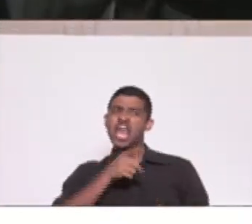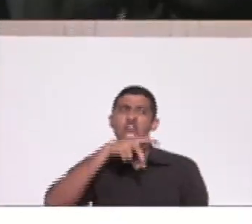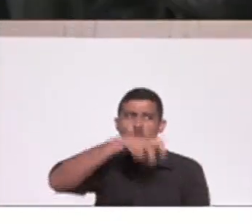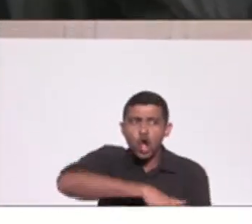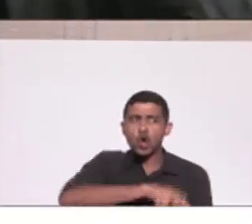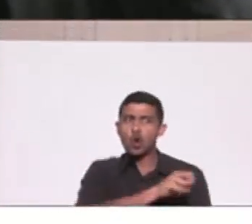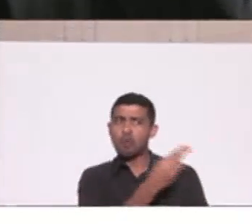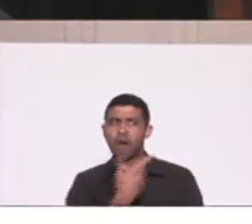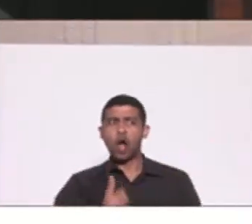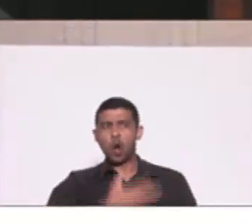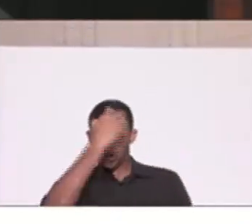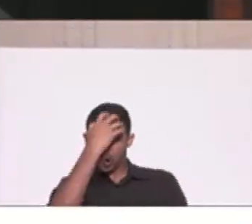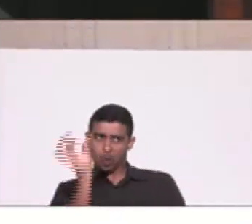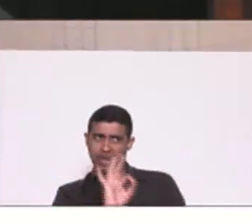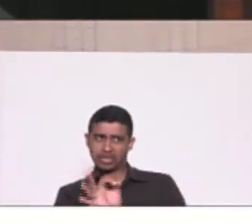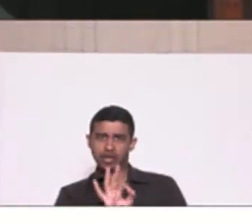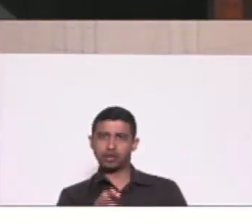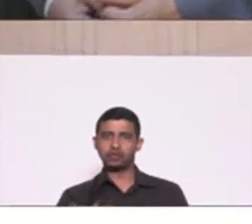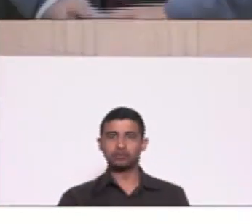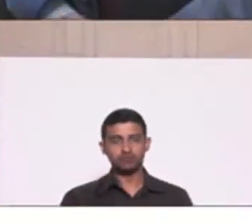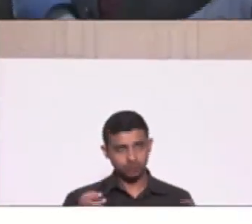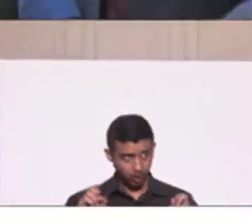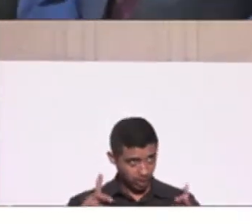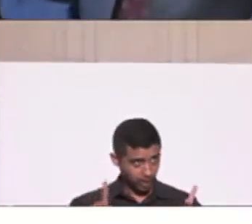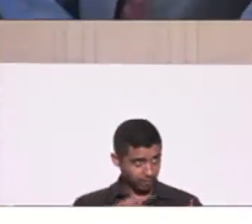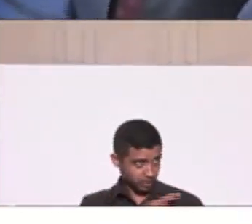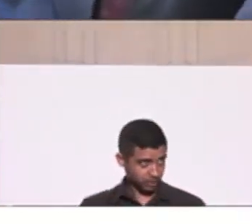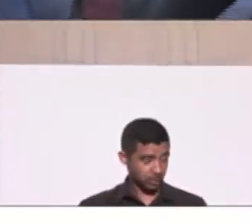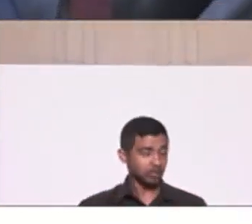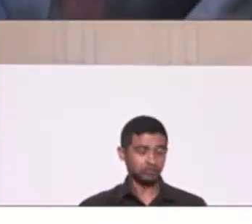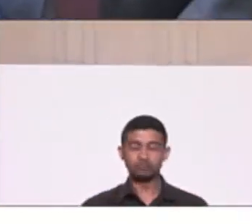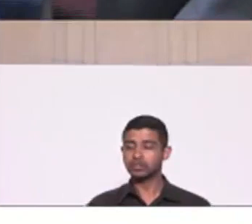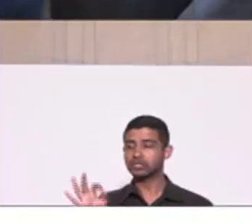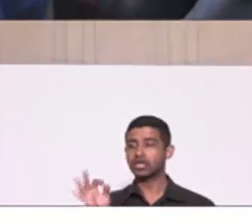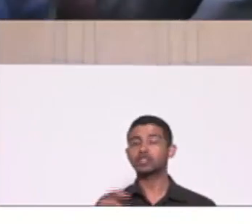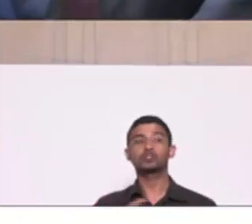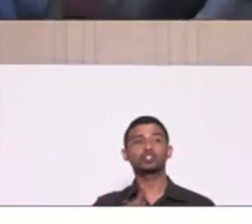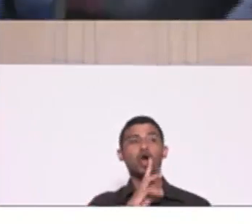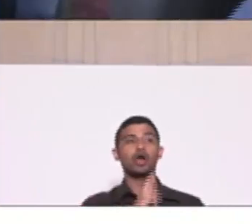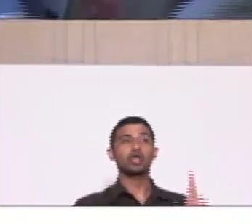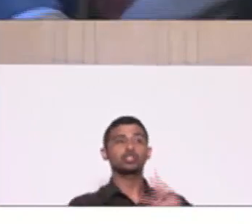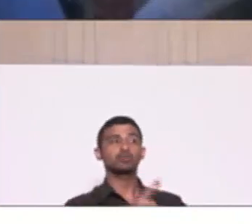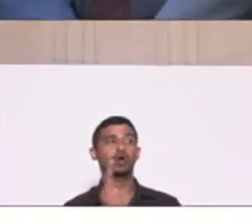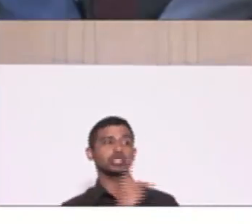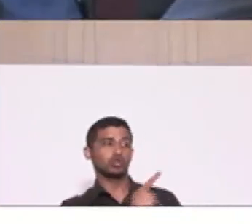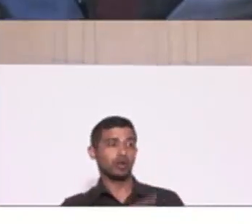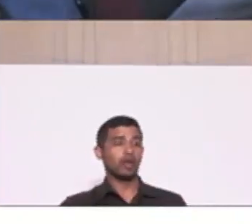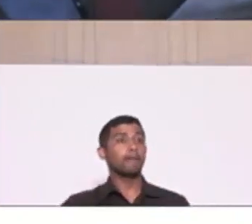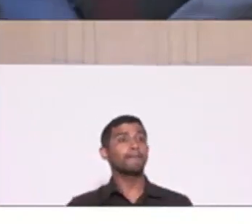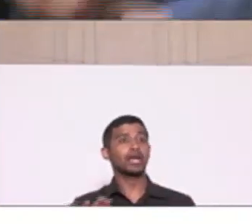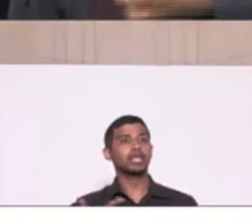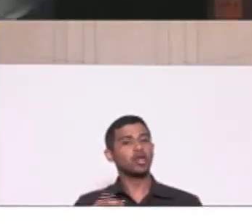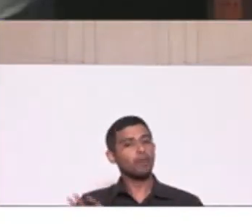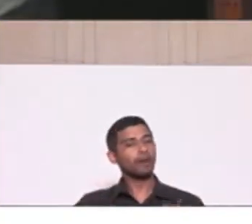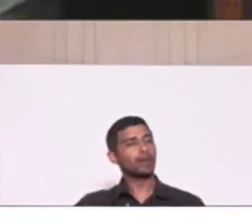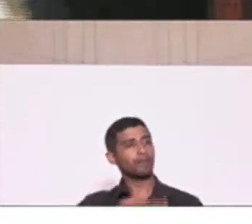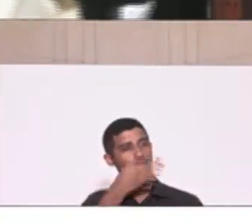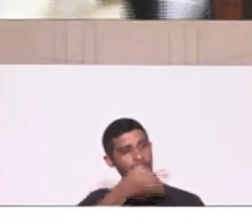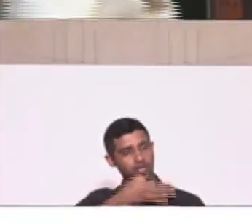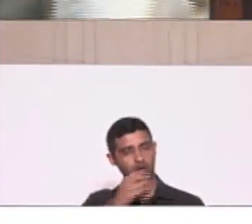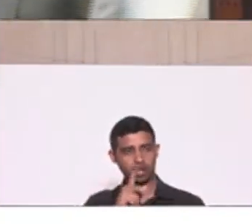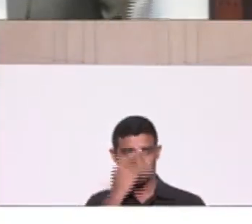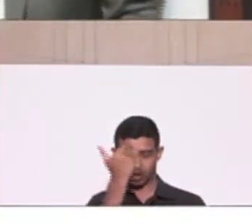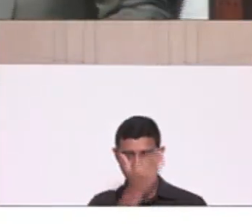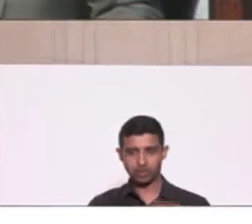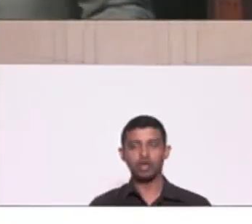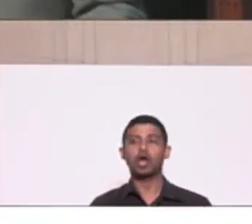mesmos, certo, senhor presidente? Sim, senhor. Eu queria essas respostas do senhor para que eu possa formar a minha opinião. Muito obrigado. Obrigado.